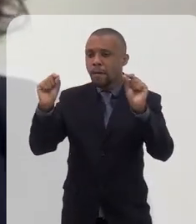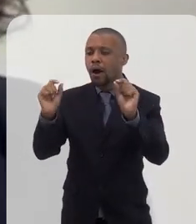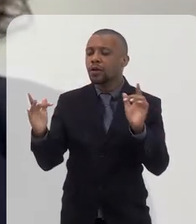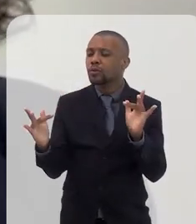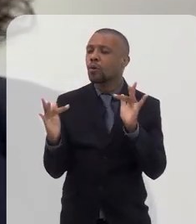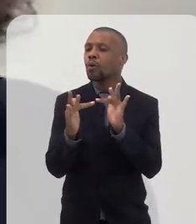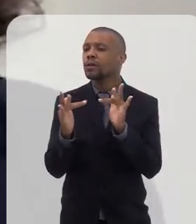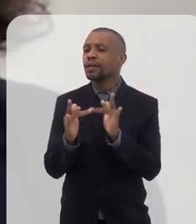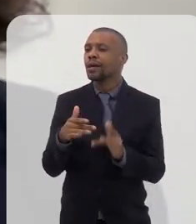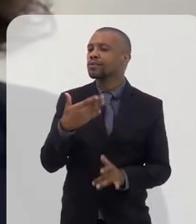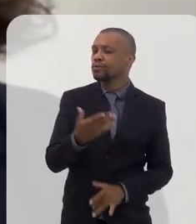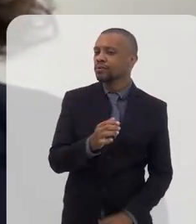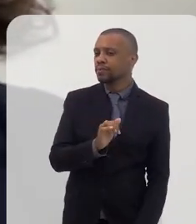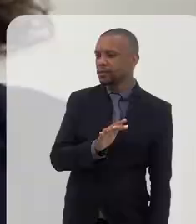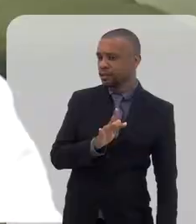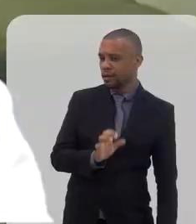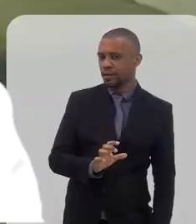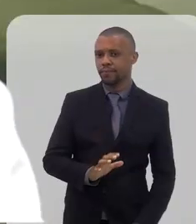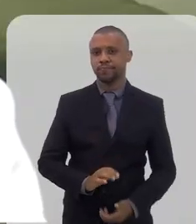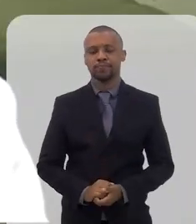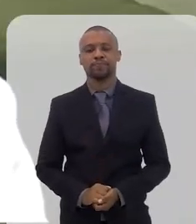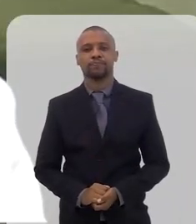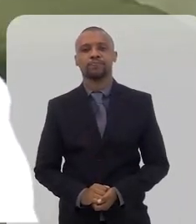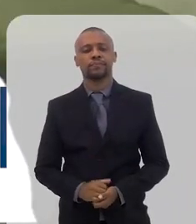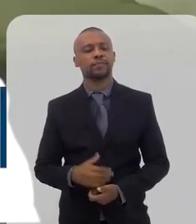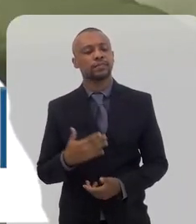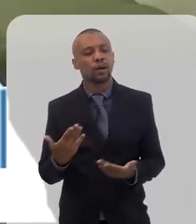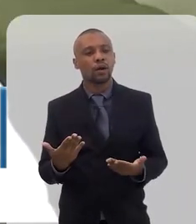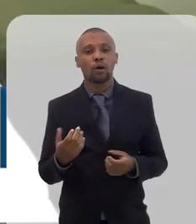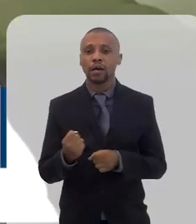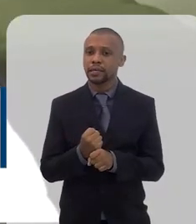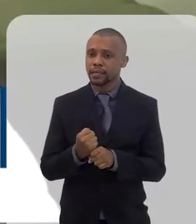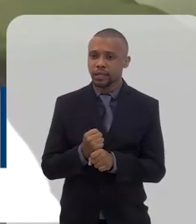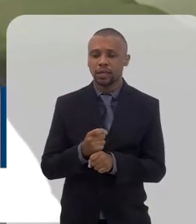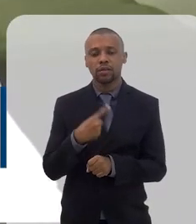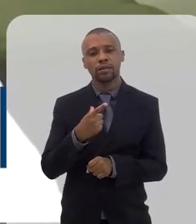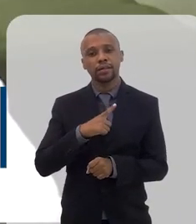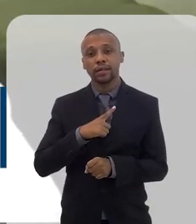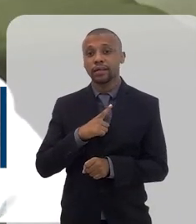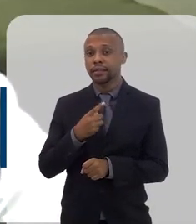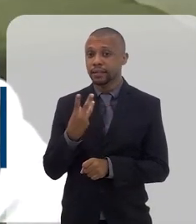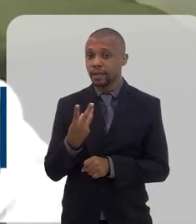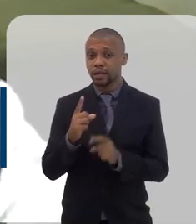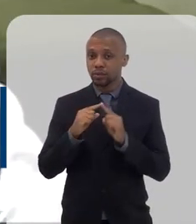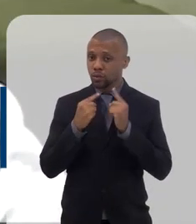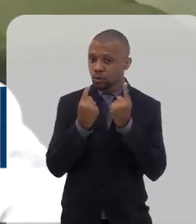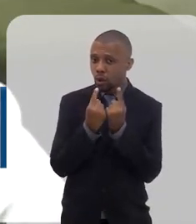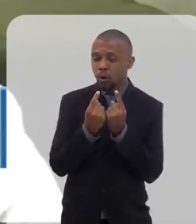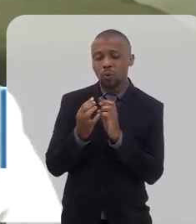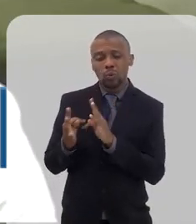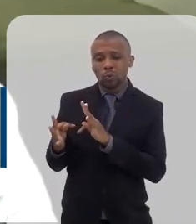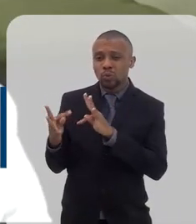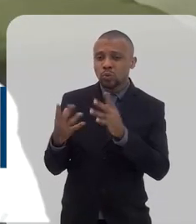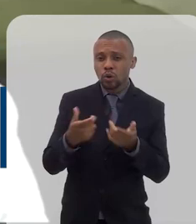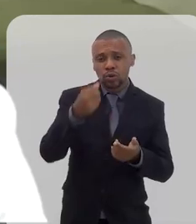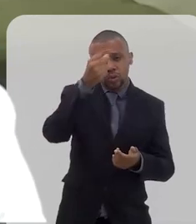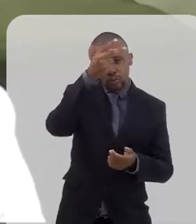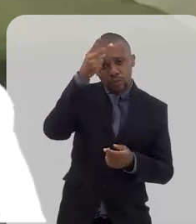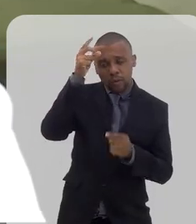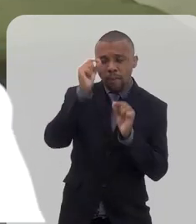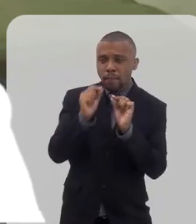IBGE. Sim, Geisa, esse ano nós vamos fazer 3 REPACs, né, com todos os municípios